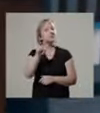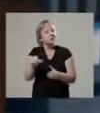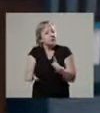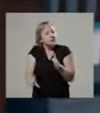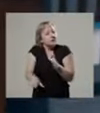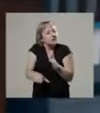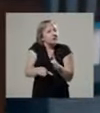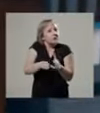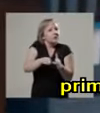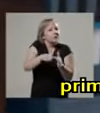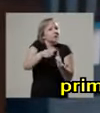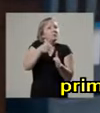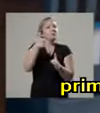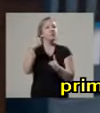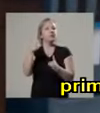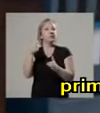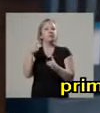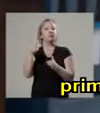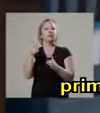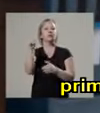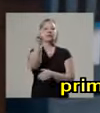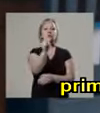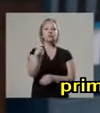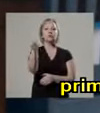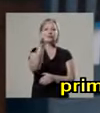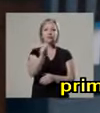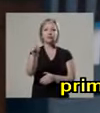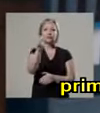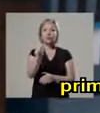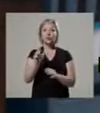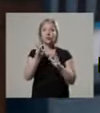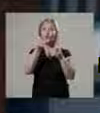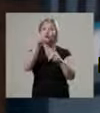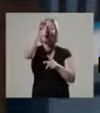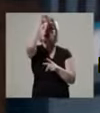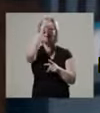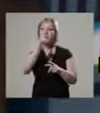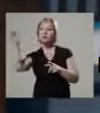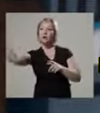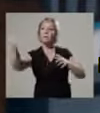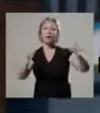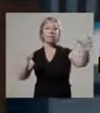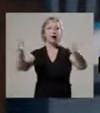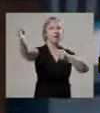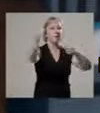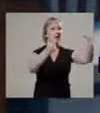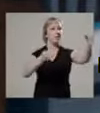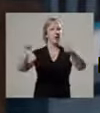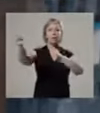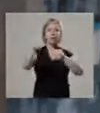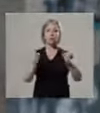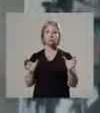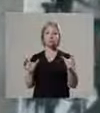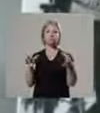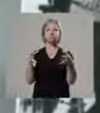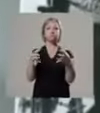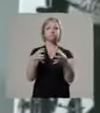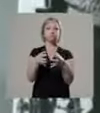e que foi uma das primeiras associações assim que integrava todo tipo de